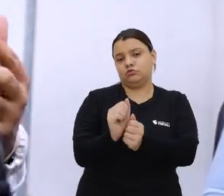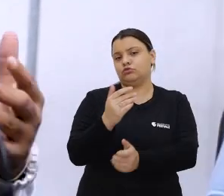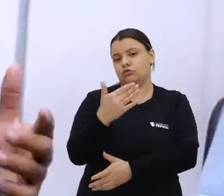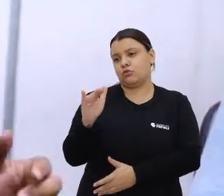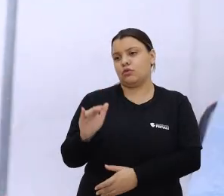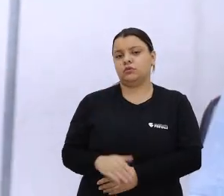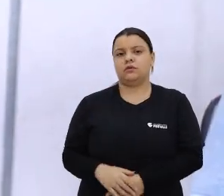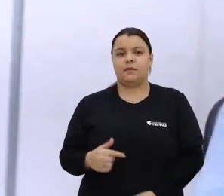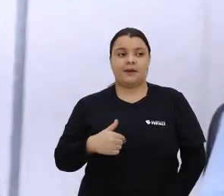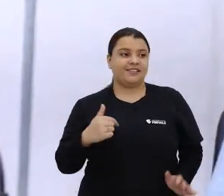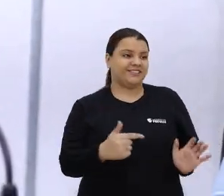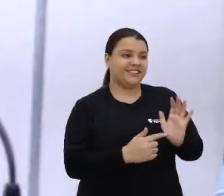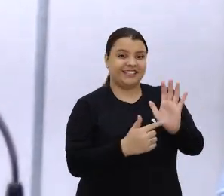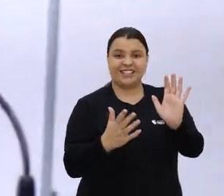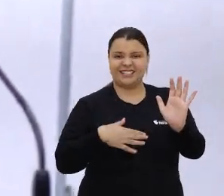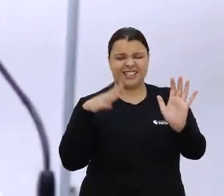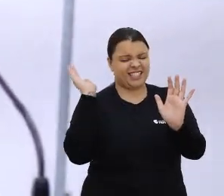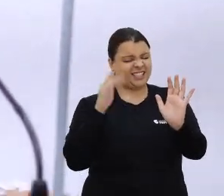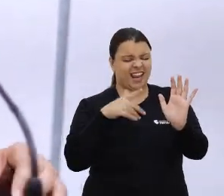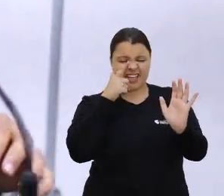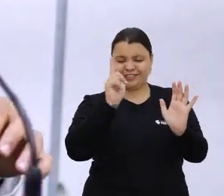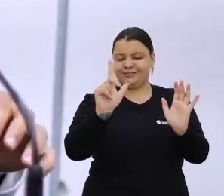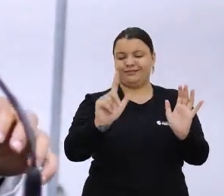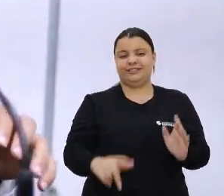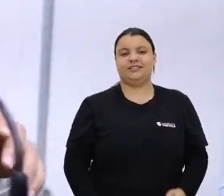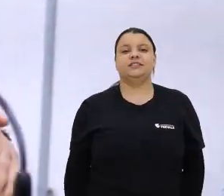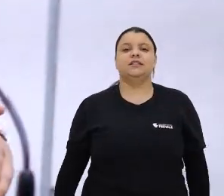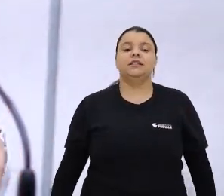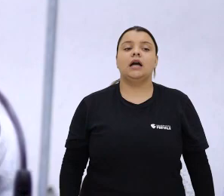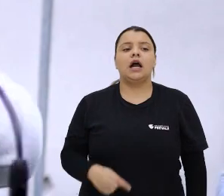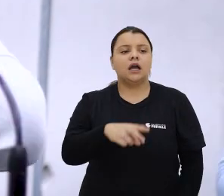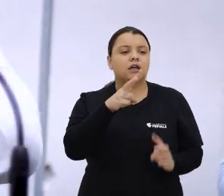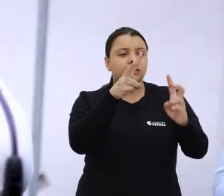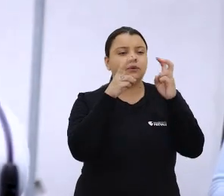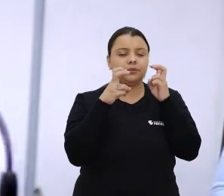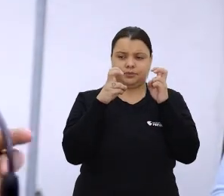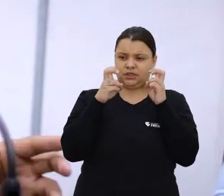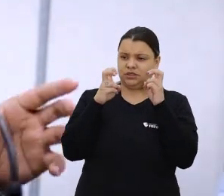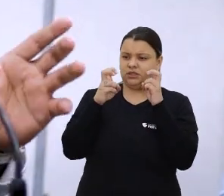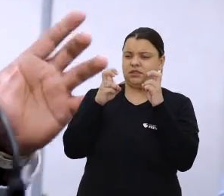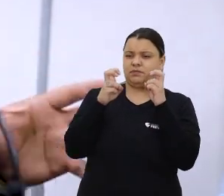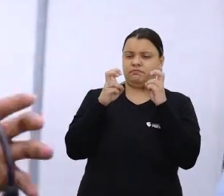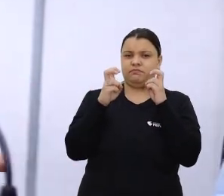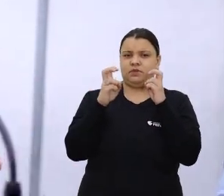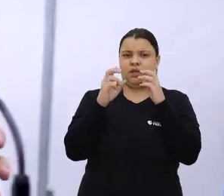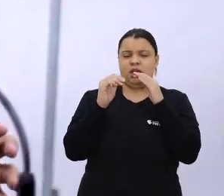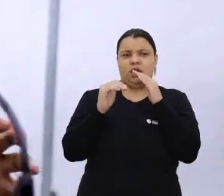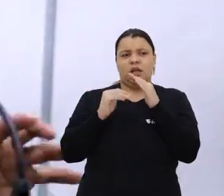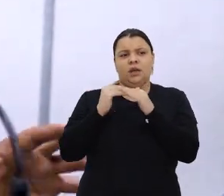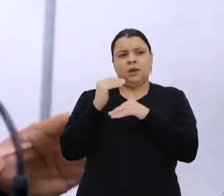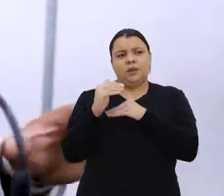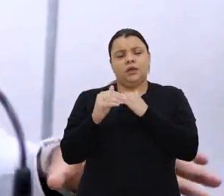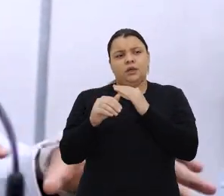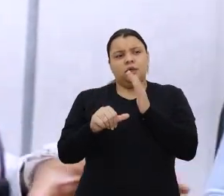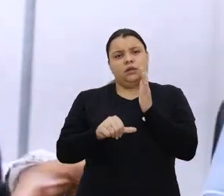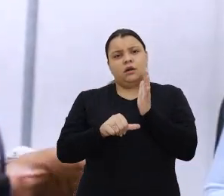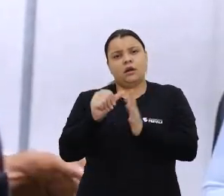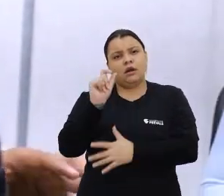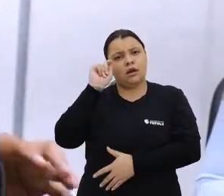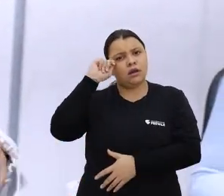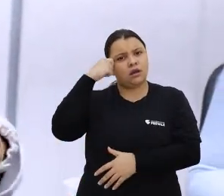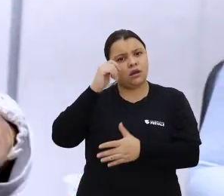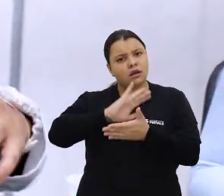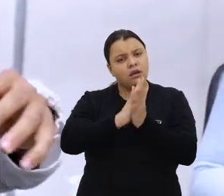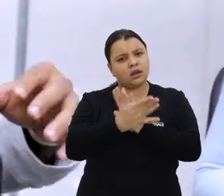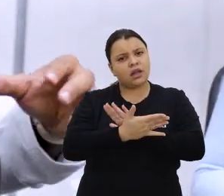para mim já tinha sido uma vitória, ali eu percebi e passei pelo meu primeiro episódio de racismo, não dentro do